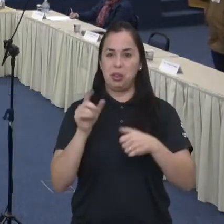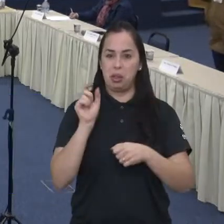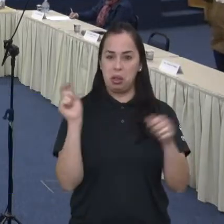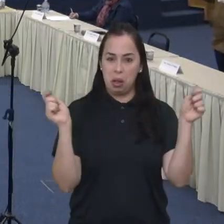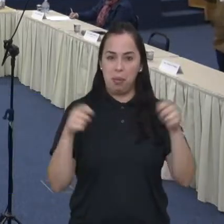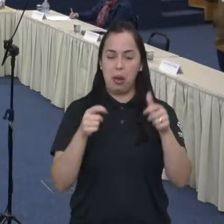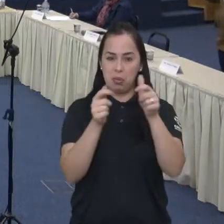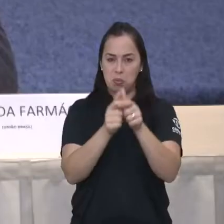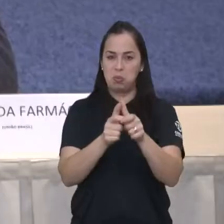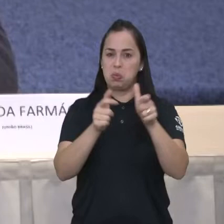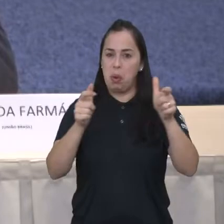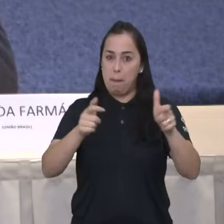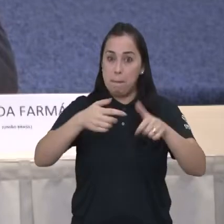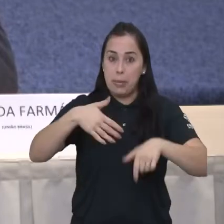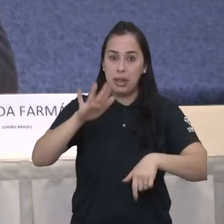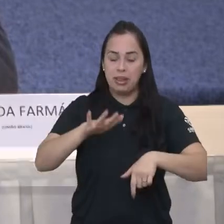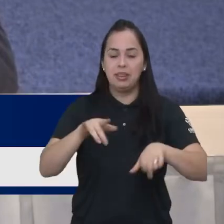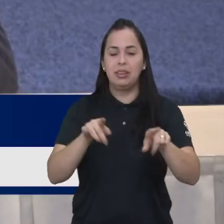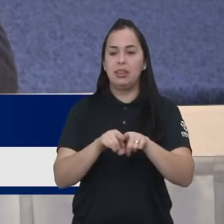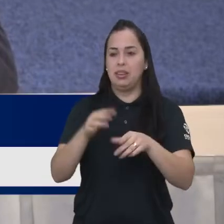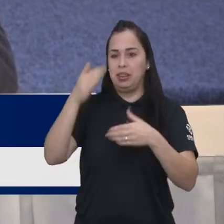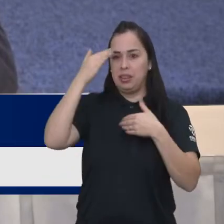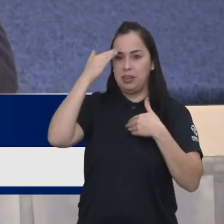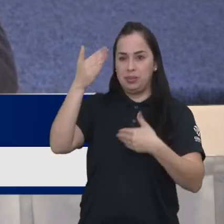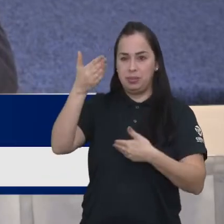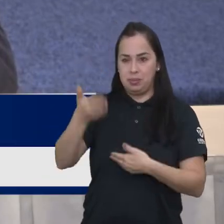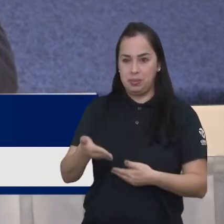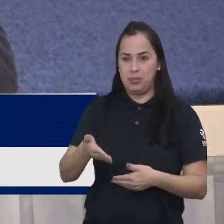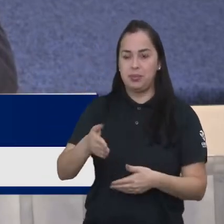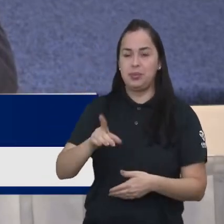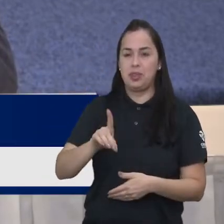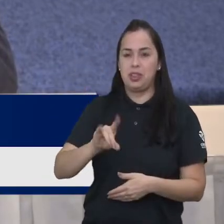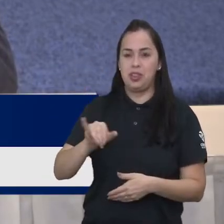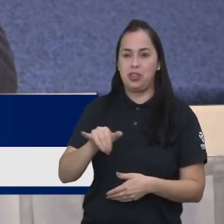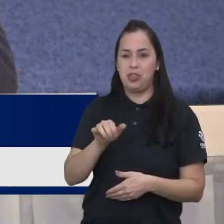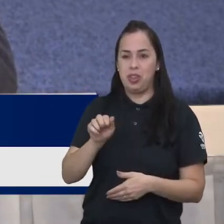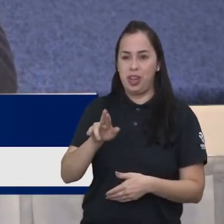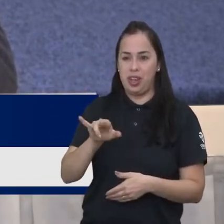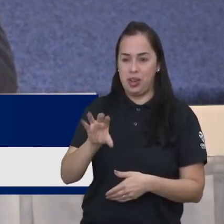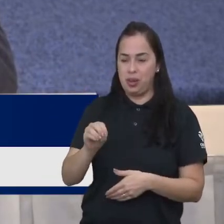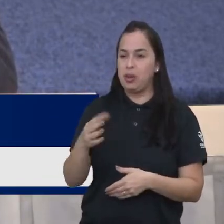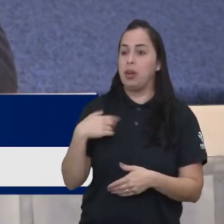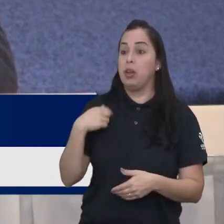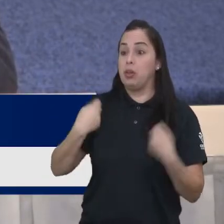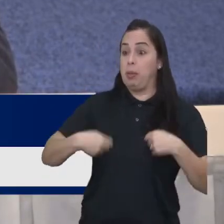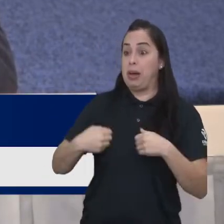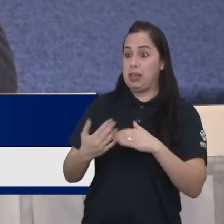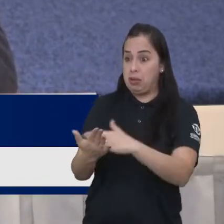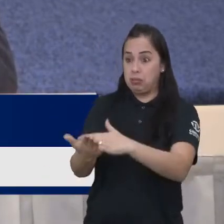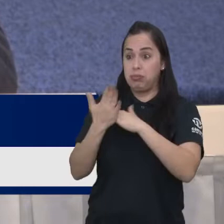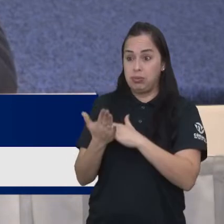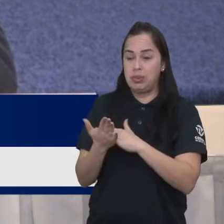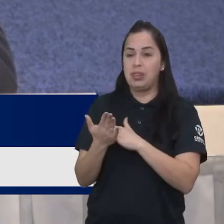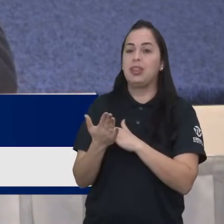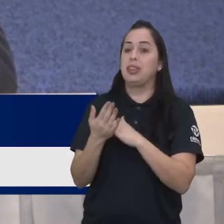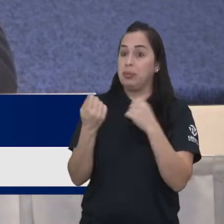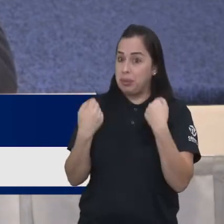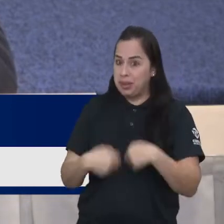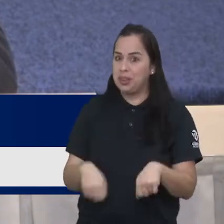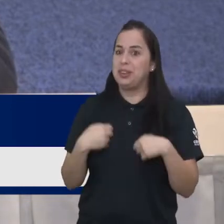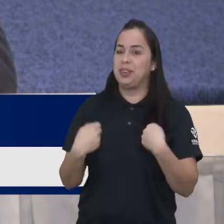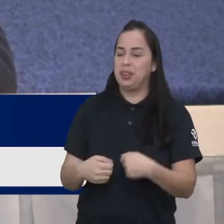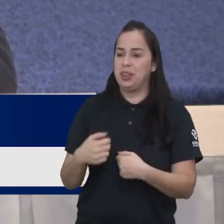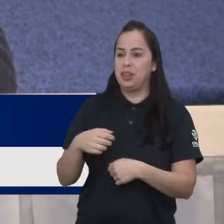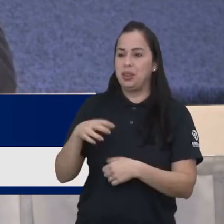ainda. Agradecer aqui o doutor Jairo. Vamos precisar muito do senhor. Todo esse conhecimento, essa